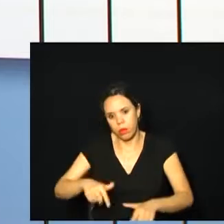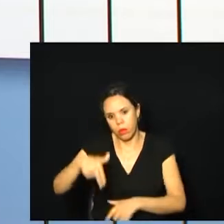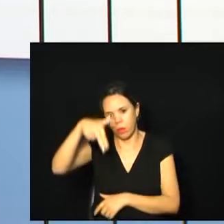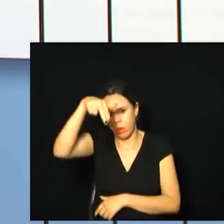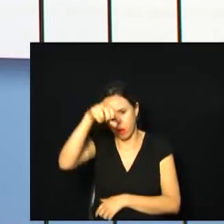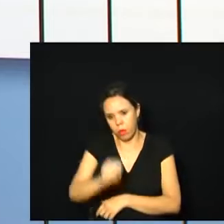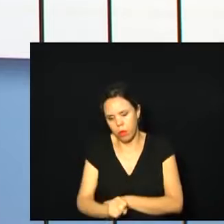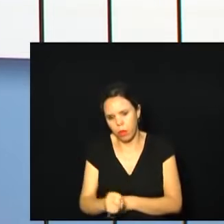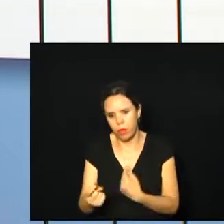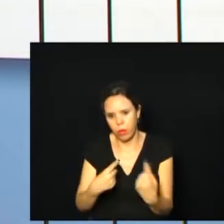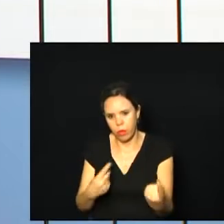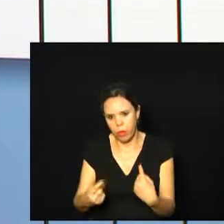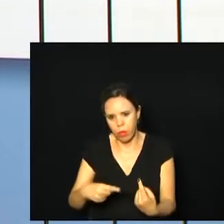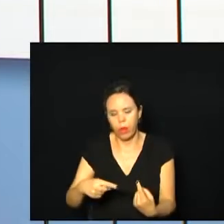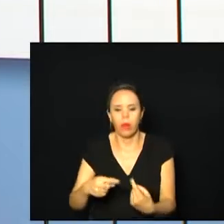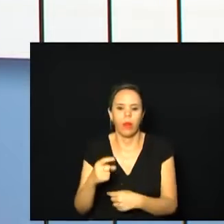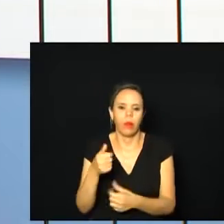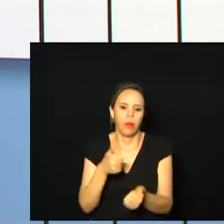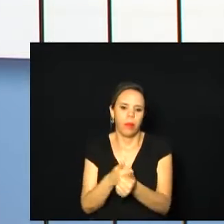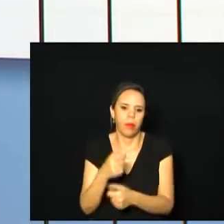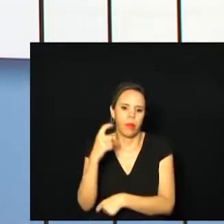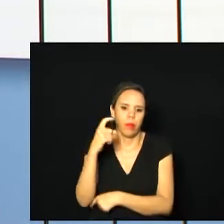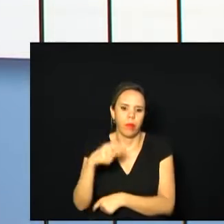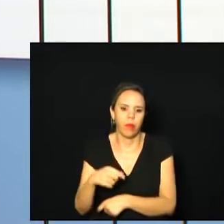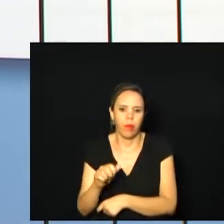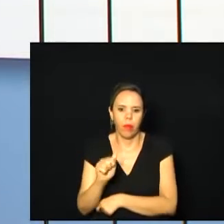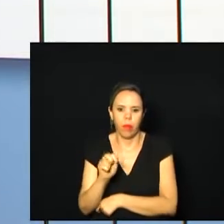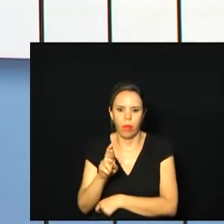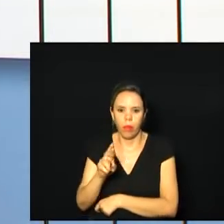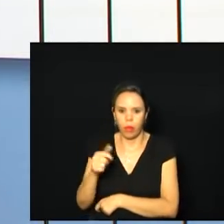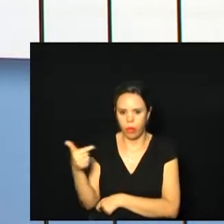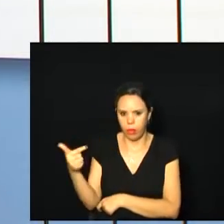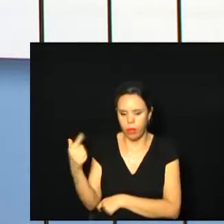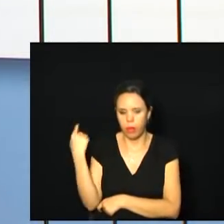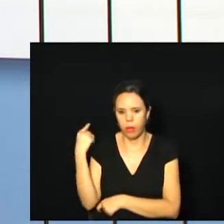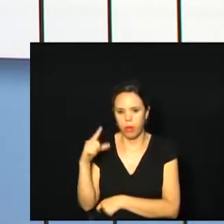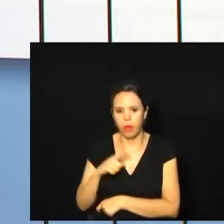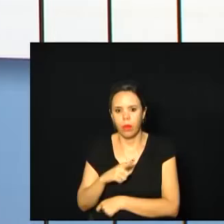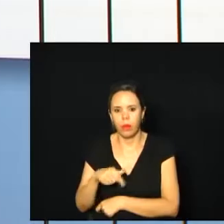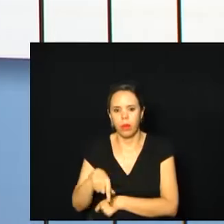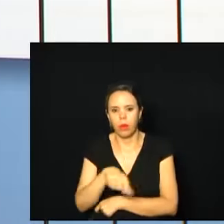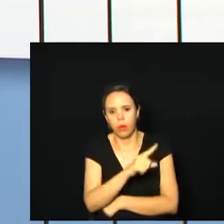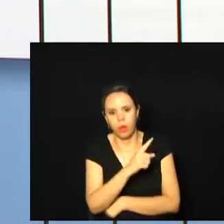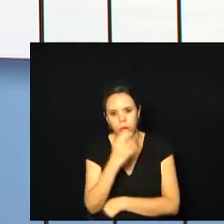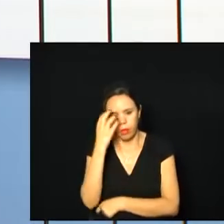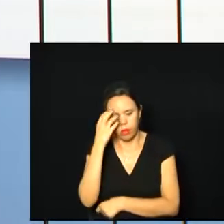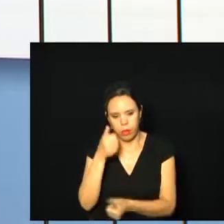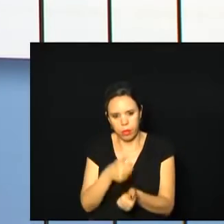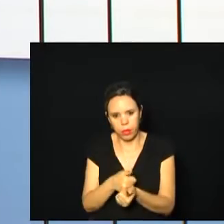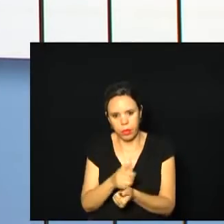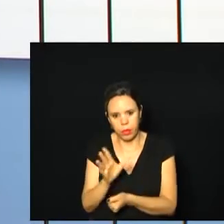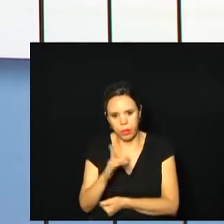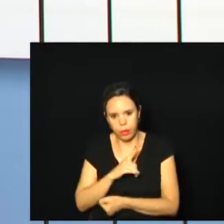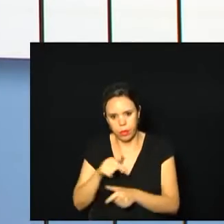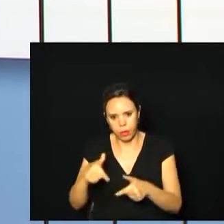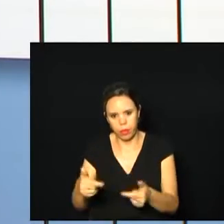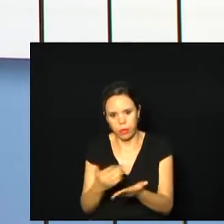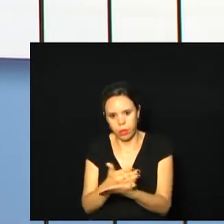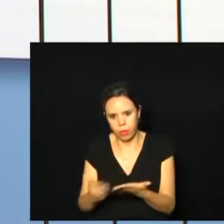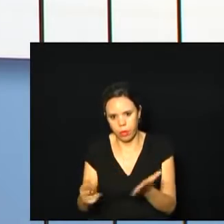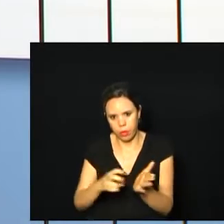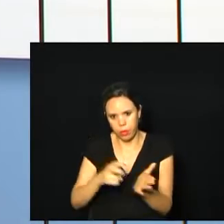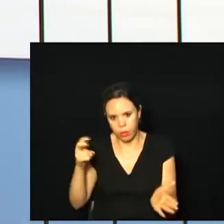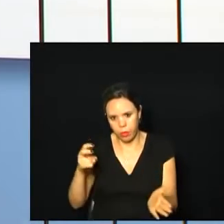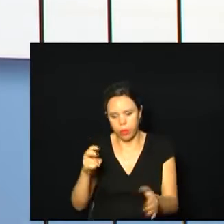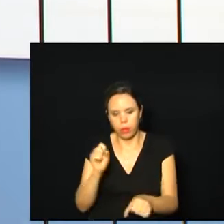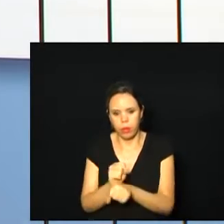Sul 1600, na antiga AR2, ali indo para o Taquaral. A gente já teve uma ação que começou logo cedo,